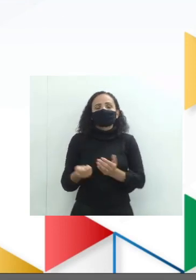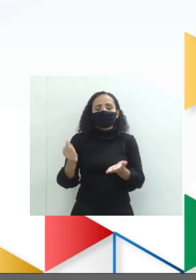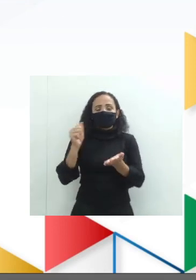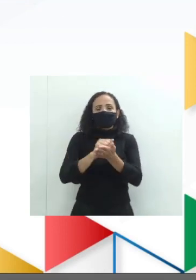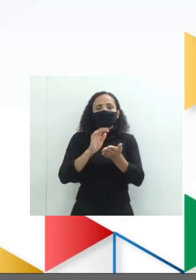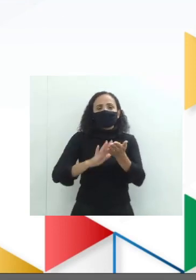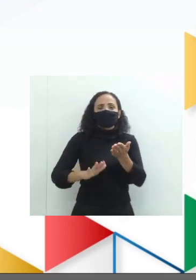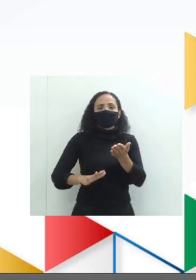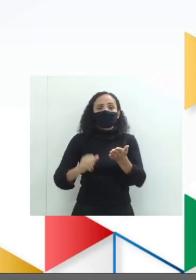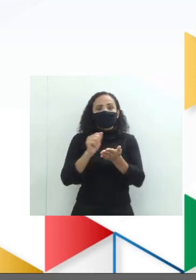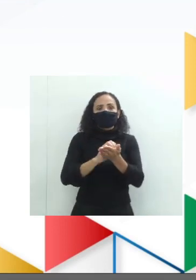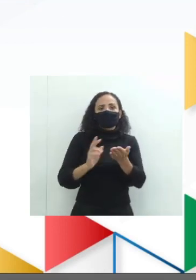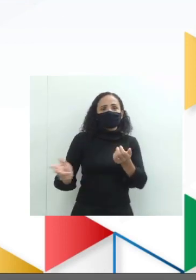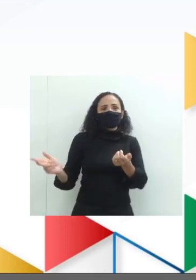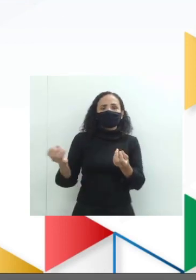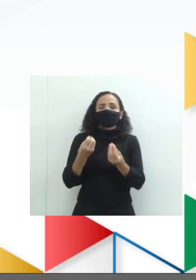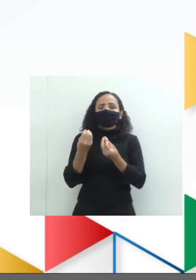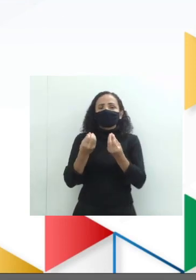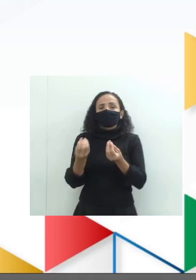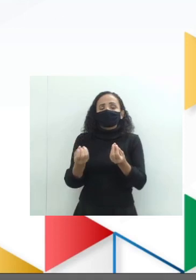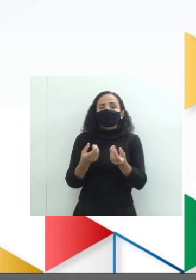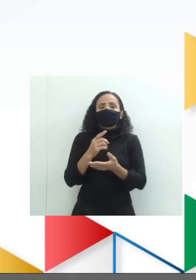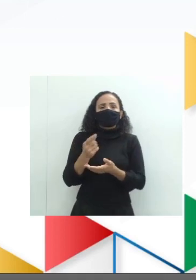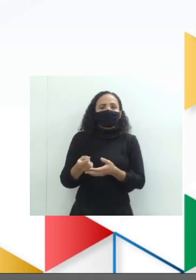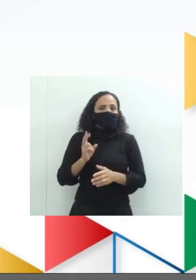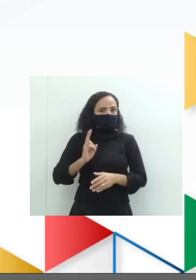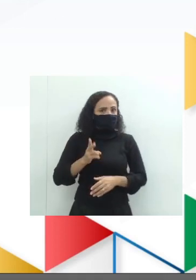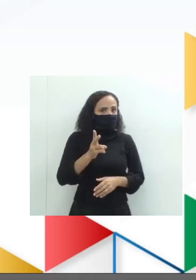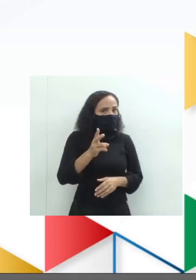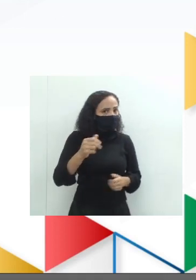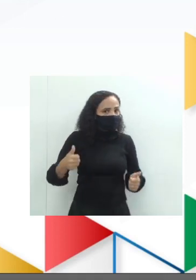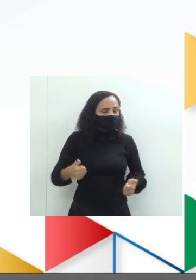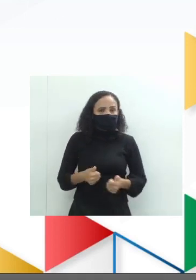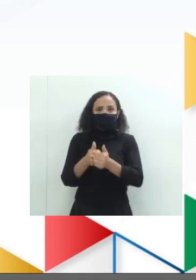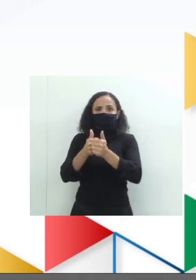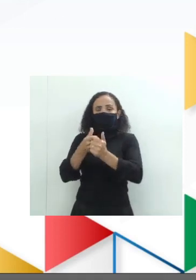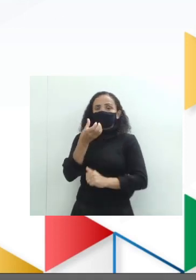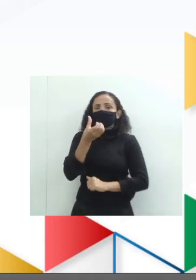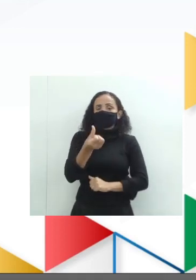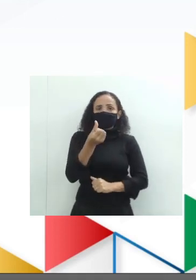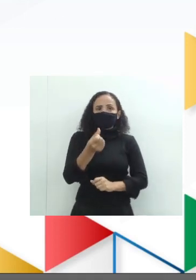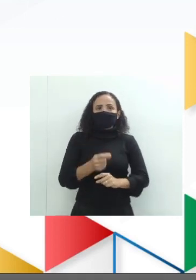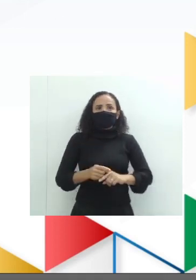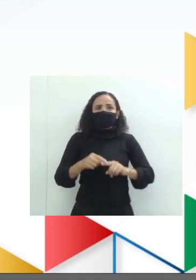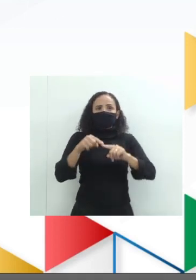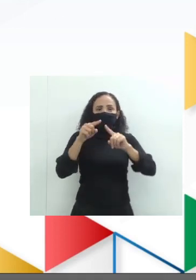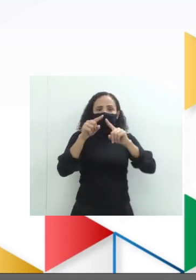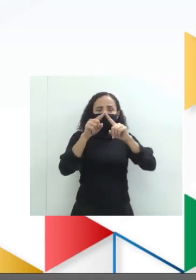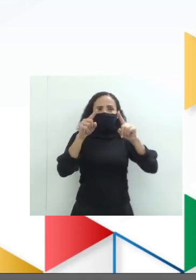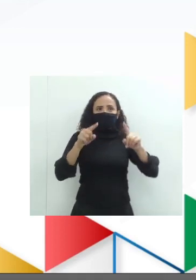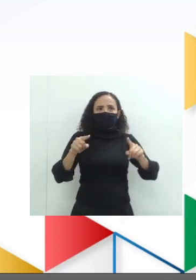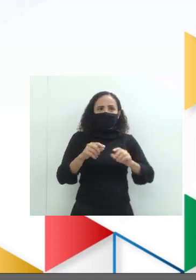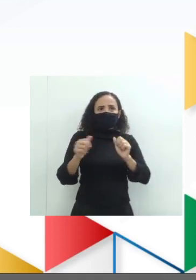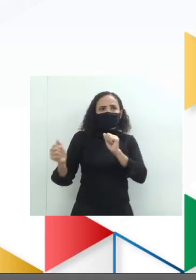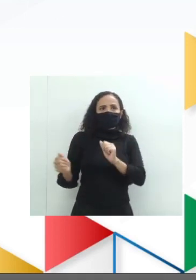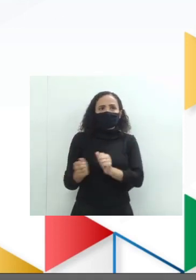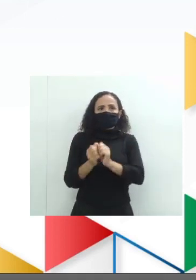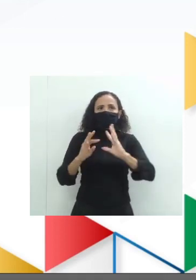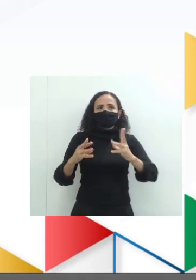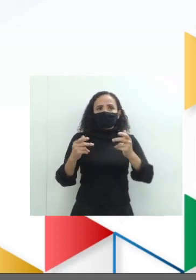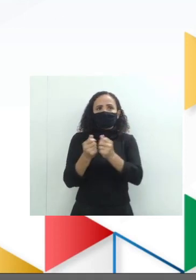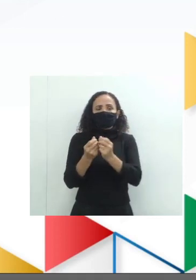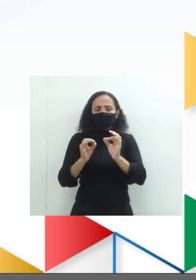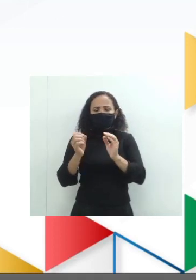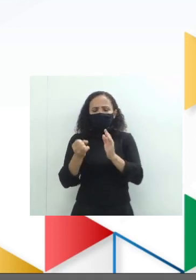perto da nossa videoaula do encerramento. Segue comigo. Sexta questão. O Triângulo das Bermudas fica localizado no